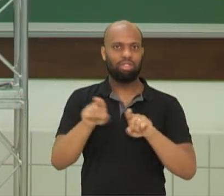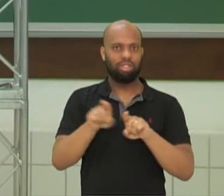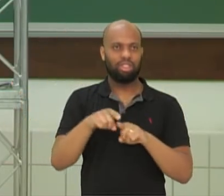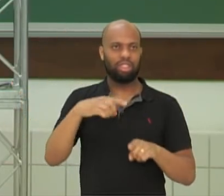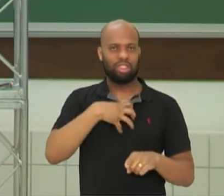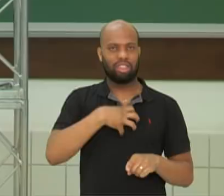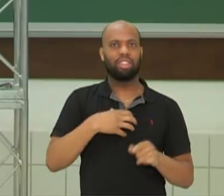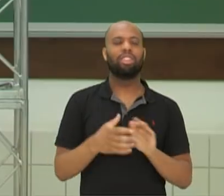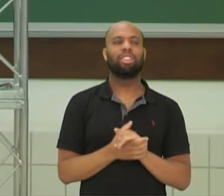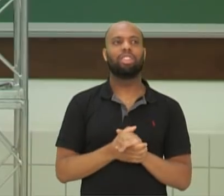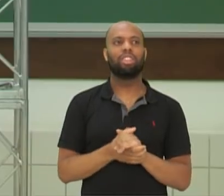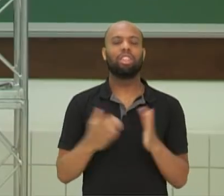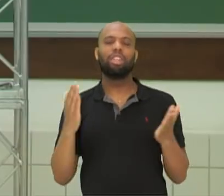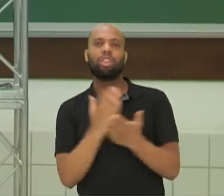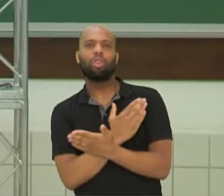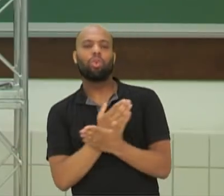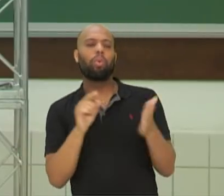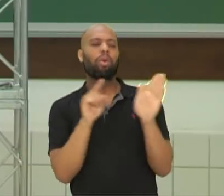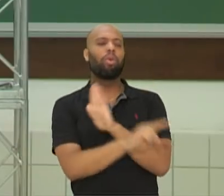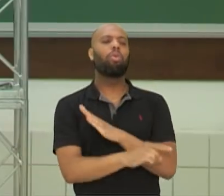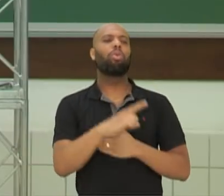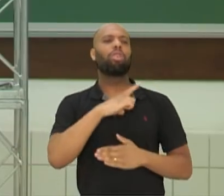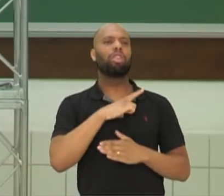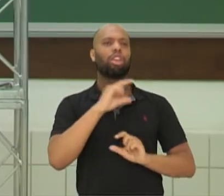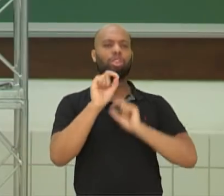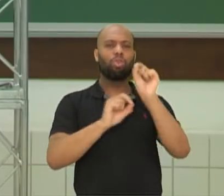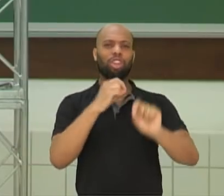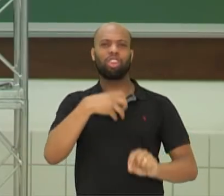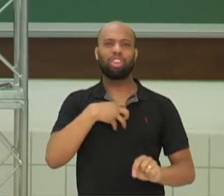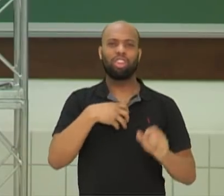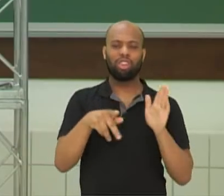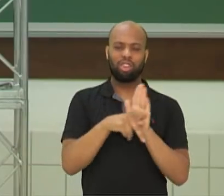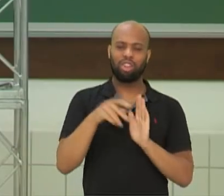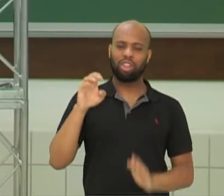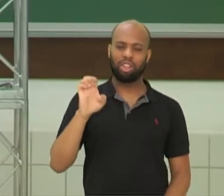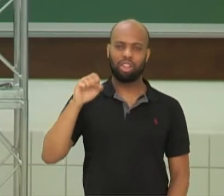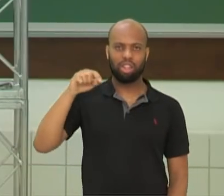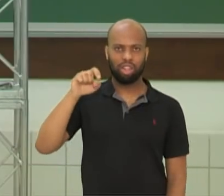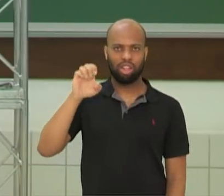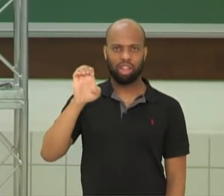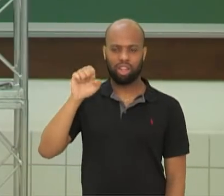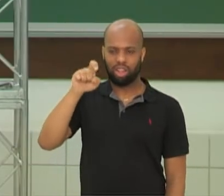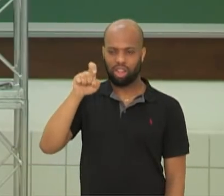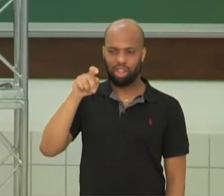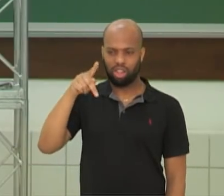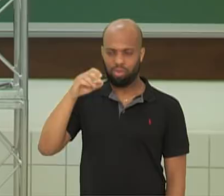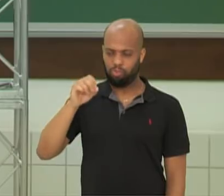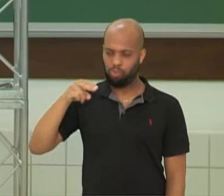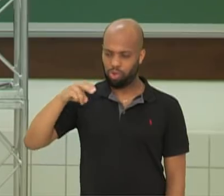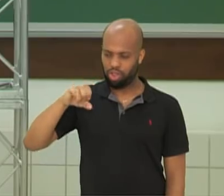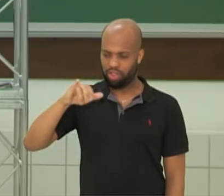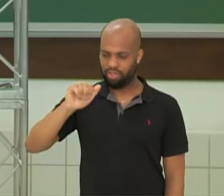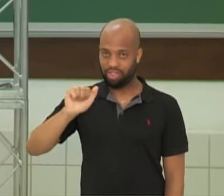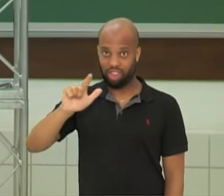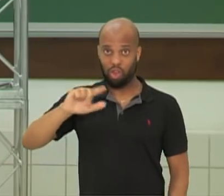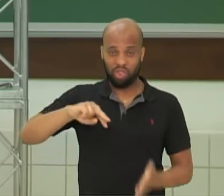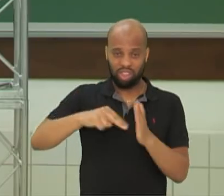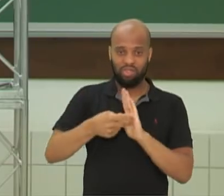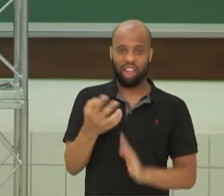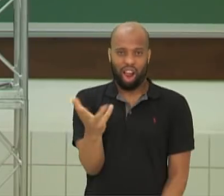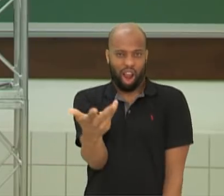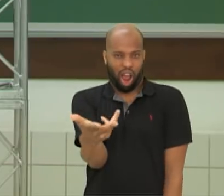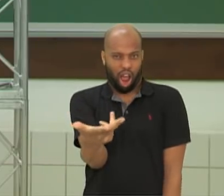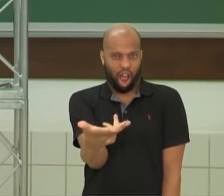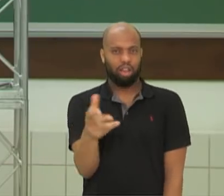exercício, dado problema, tem um crescimento exponencial. Isso significa que o crescimento é muito rápido, né?